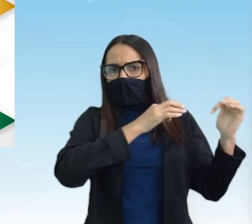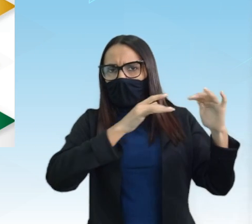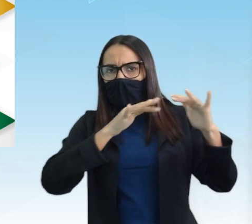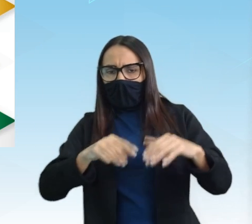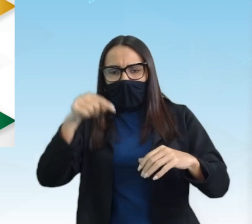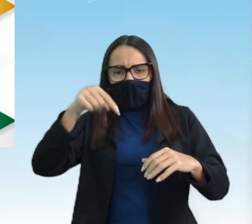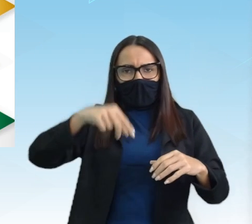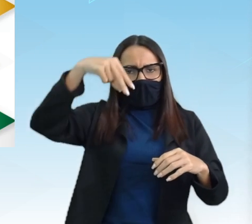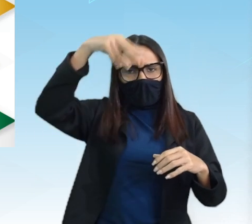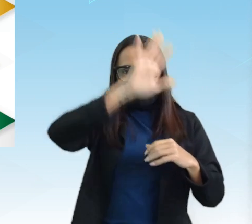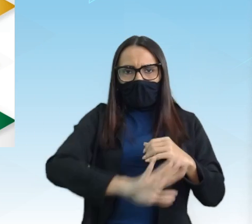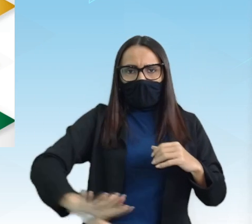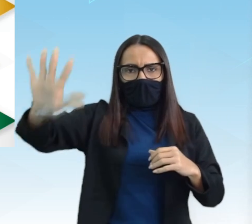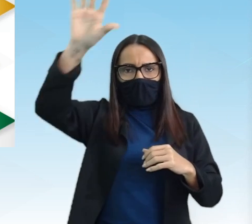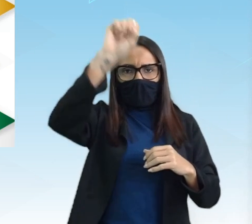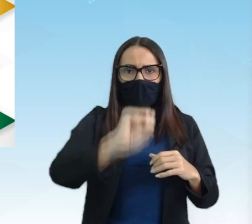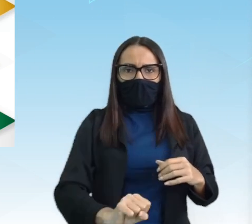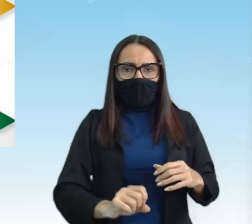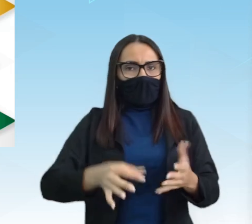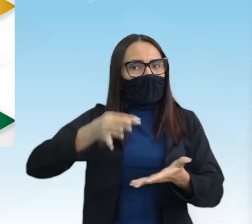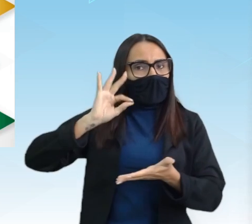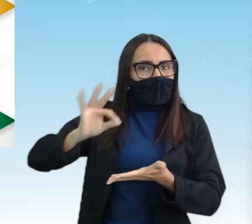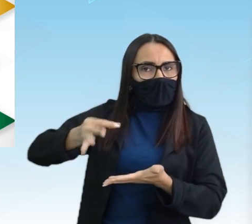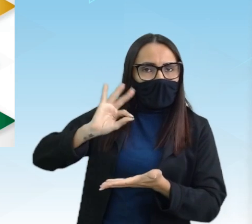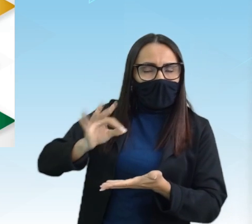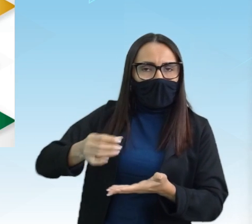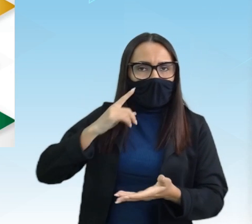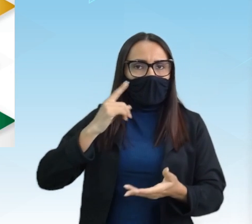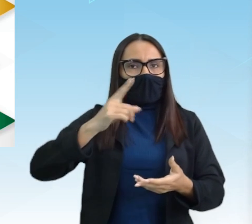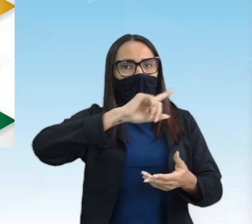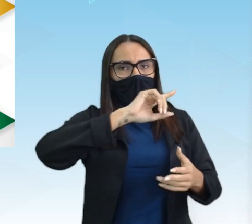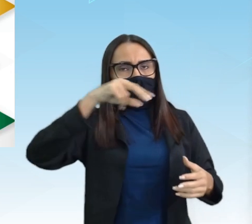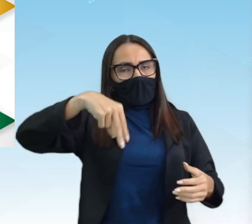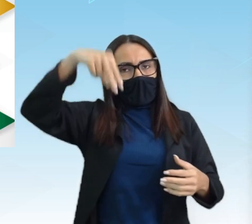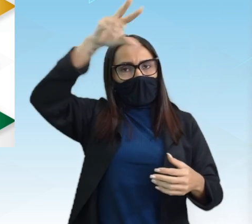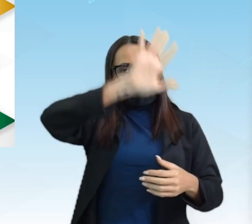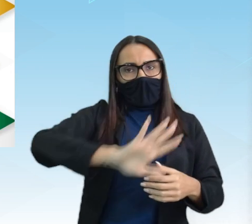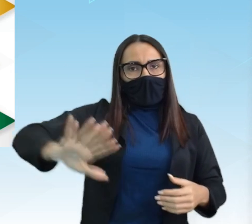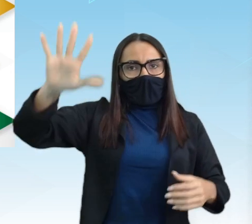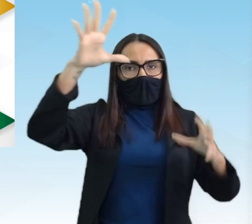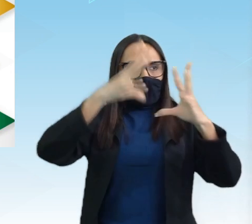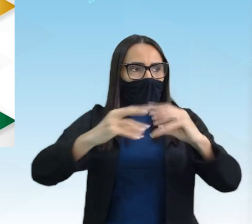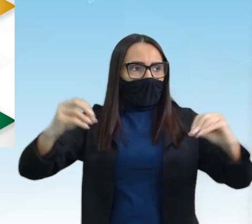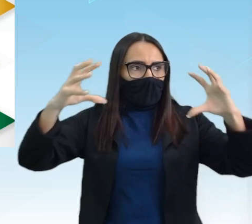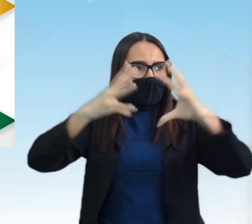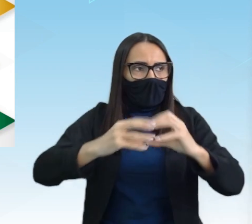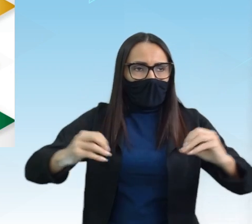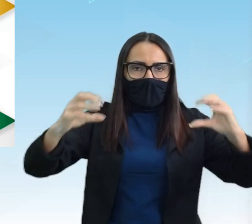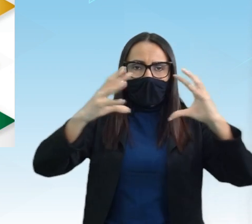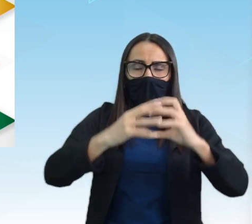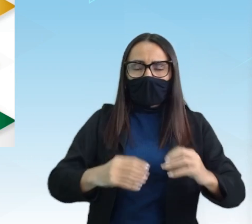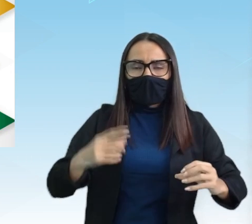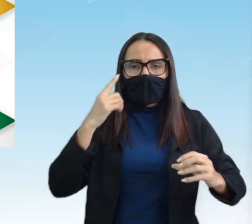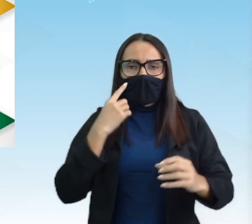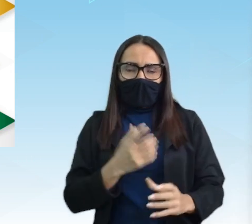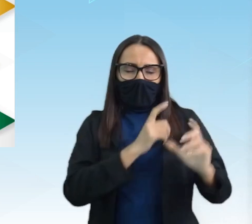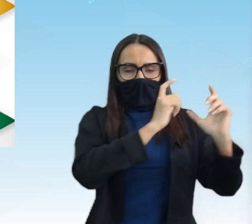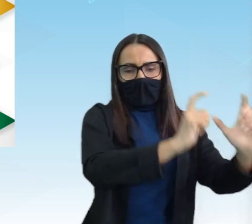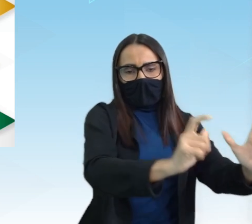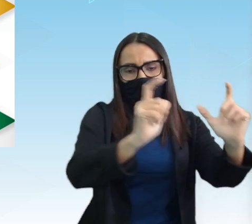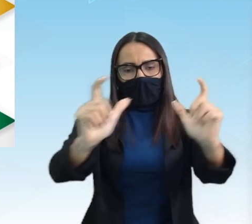no Nordeste, no Sudeste, café, aqui no Nordeste, cana-de-açúcar, o algodão, enfim. Então, cada